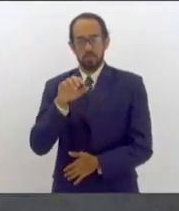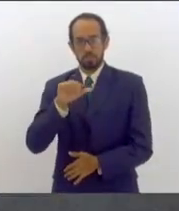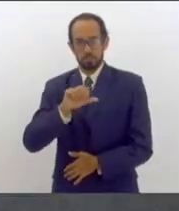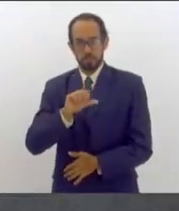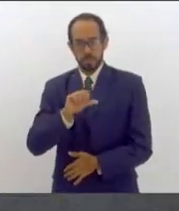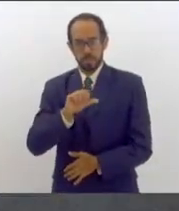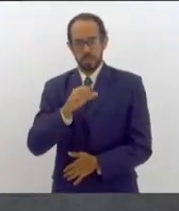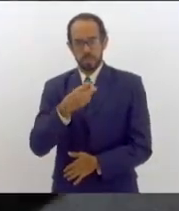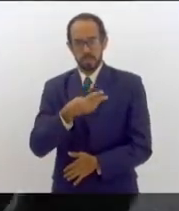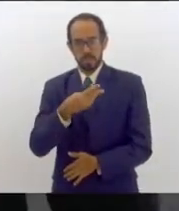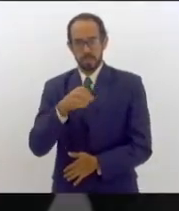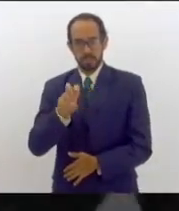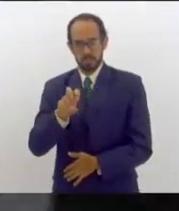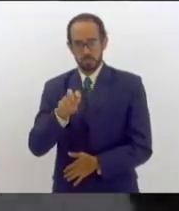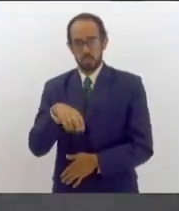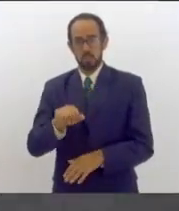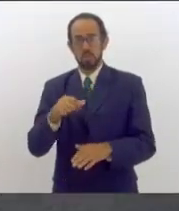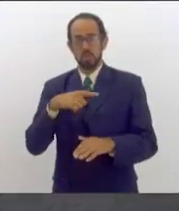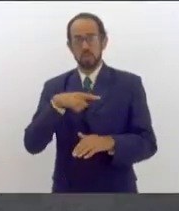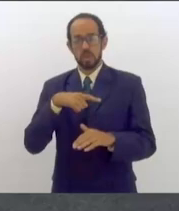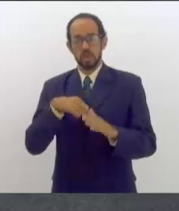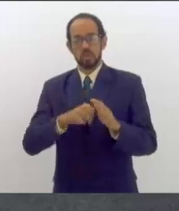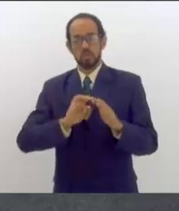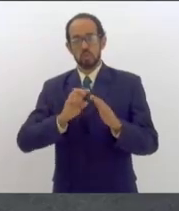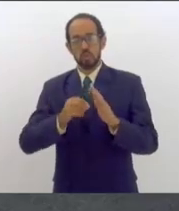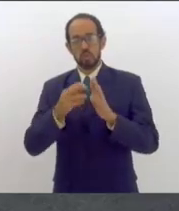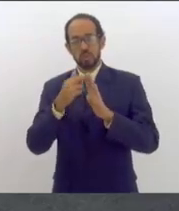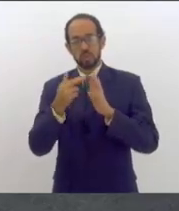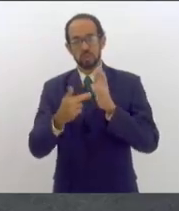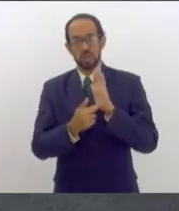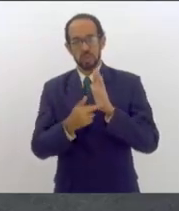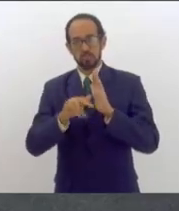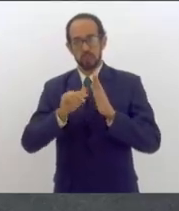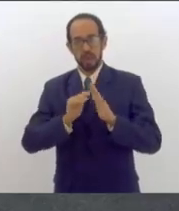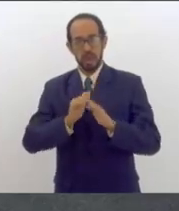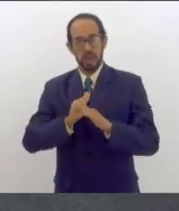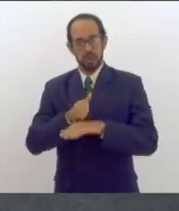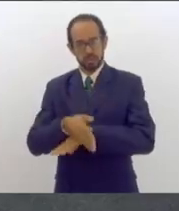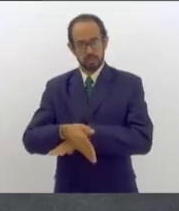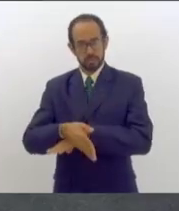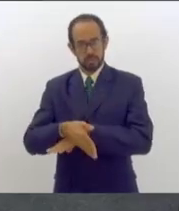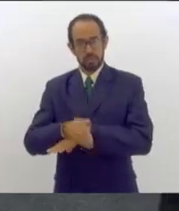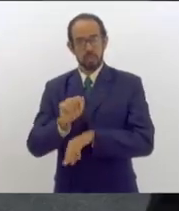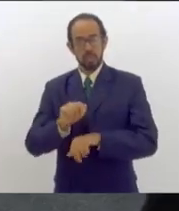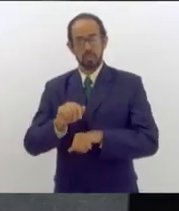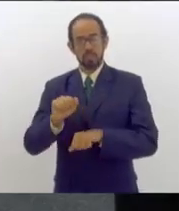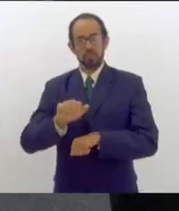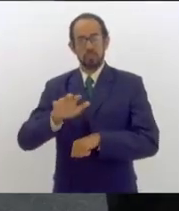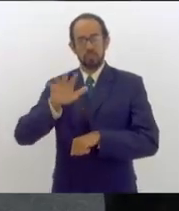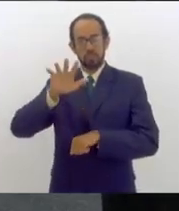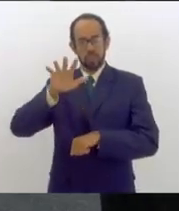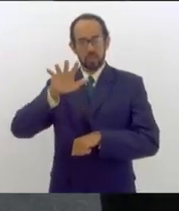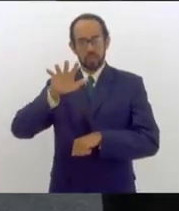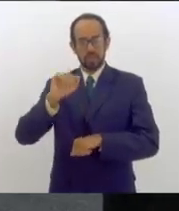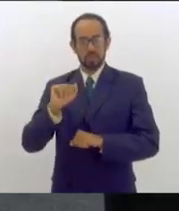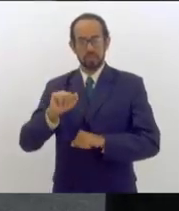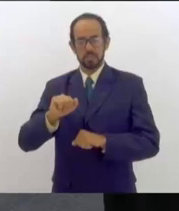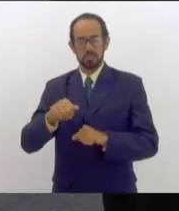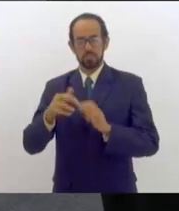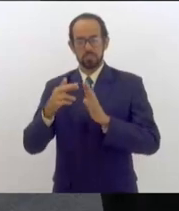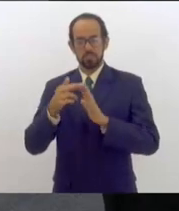todo uma série de protocolos para ação em favelas e periferias protocolos que vão desde